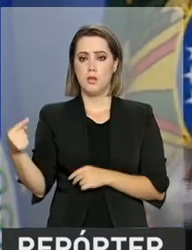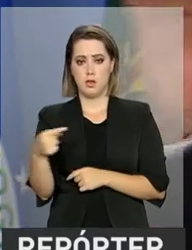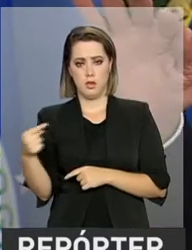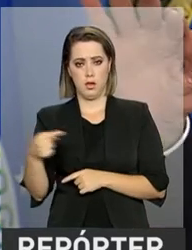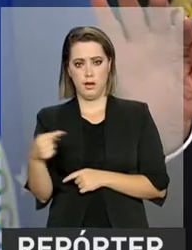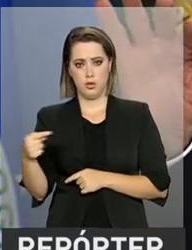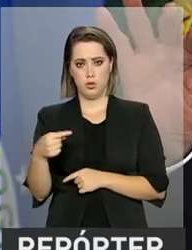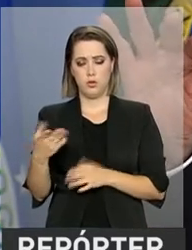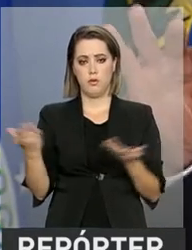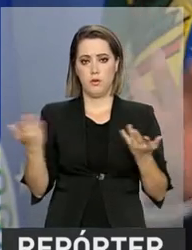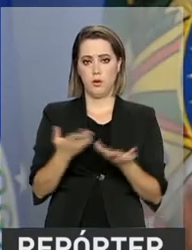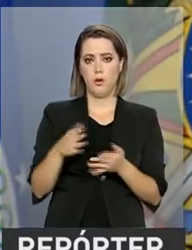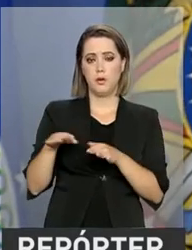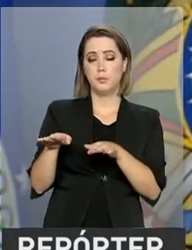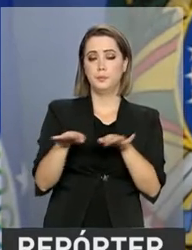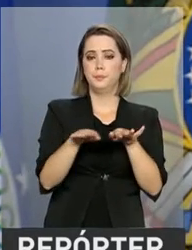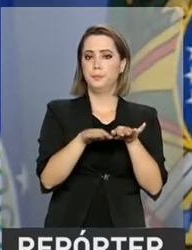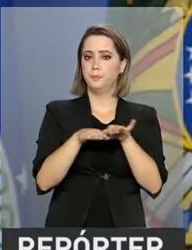estável